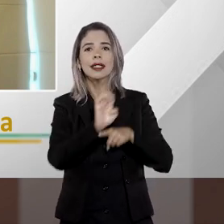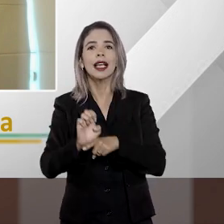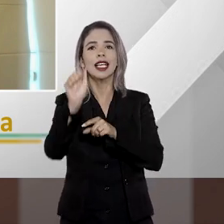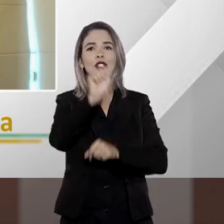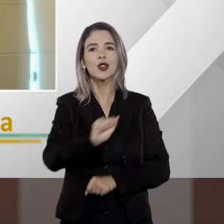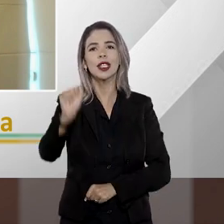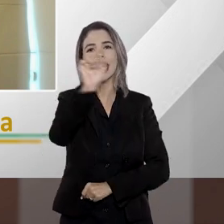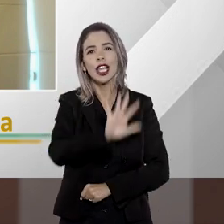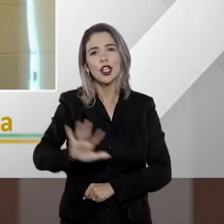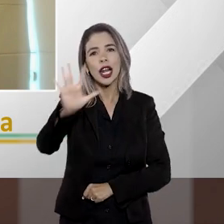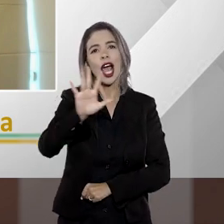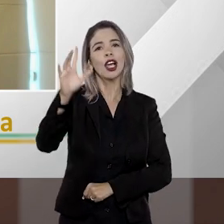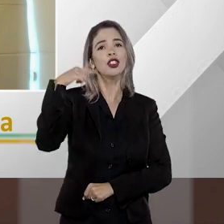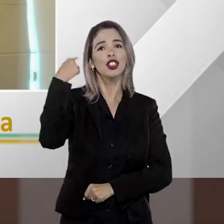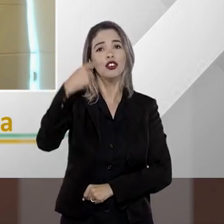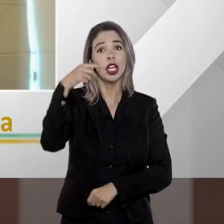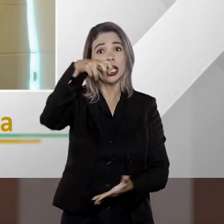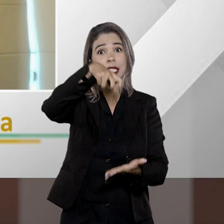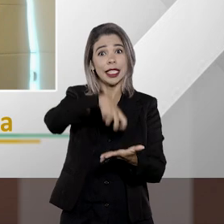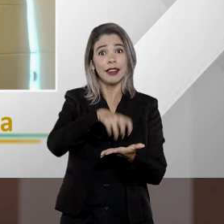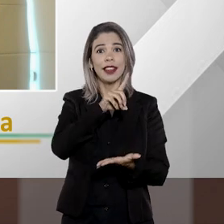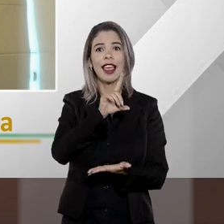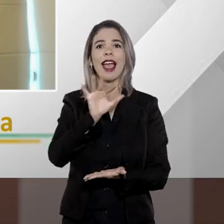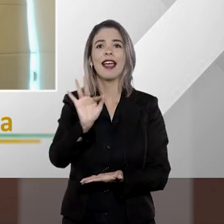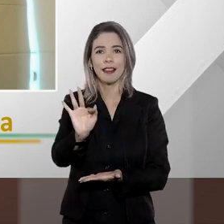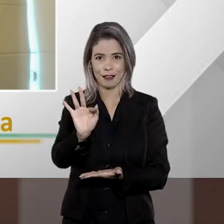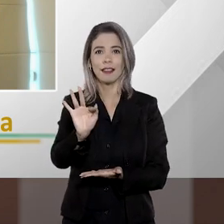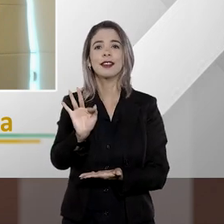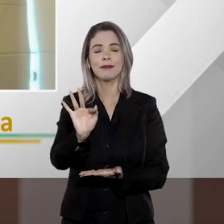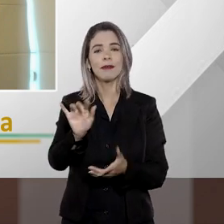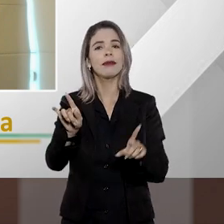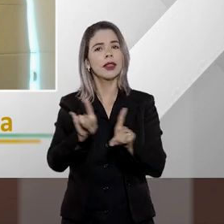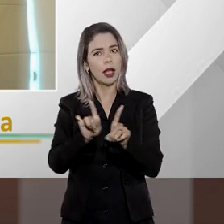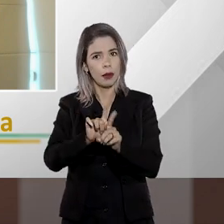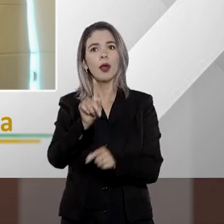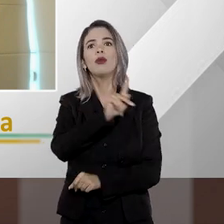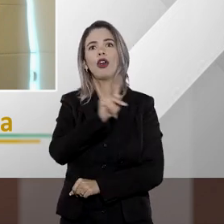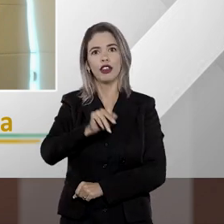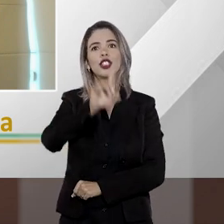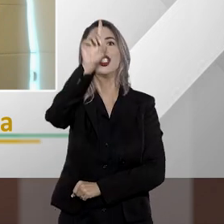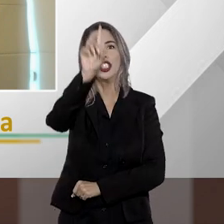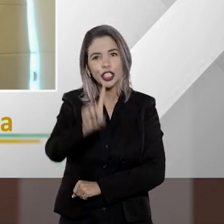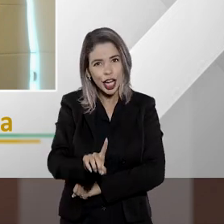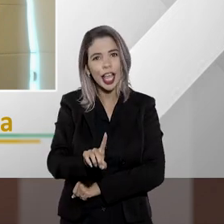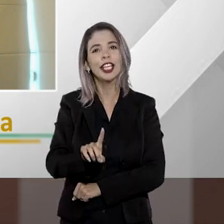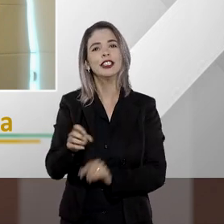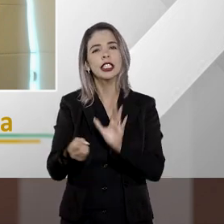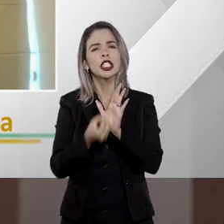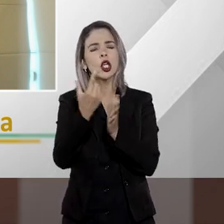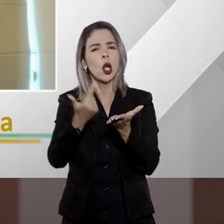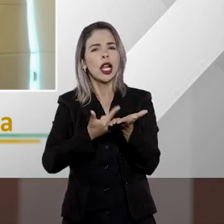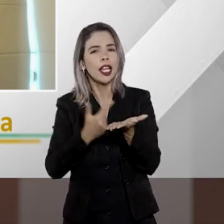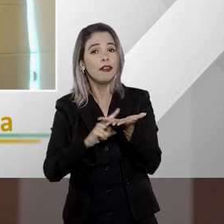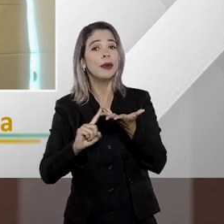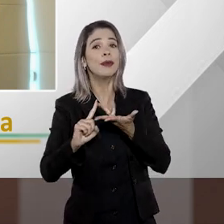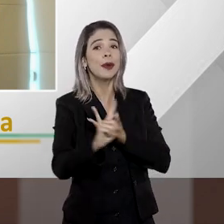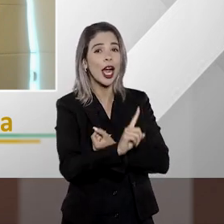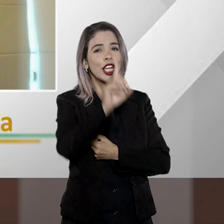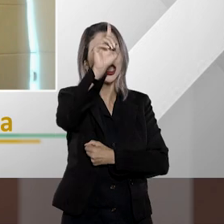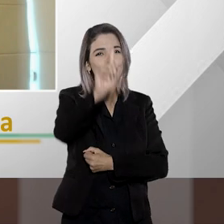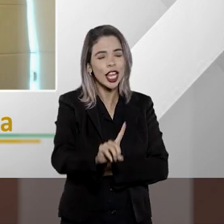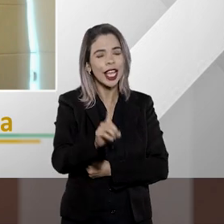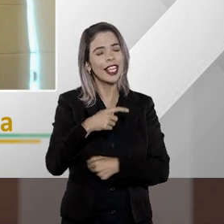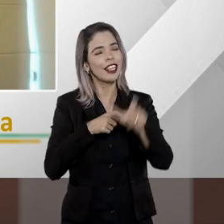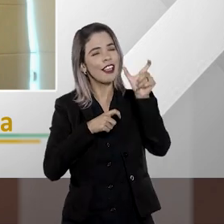da Associação Nacional da Advocacia Criminal no Distrito Federal. Também é professor de Direito e autor de livros jurídicos,